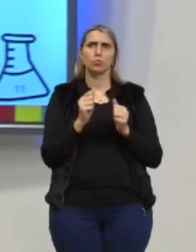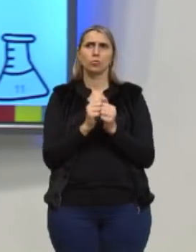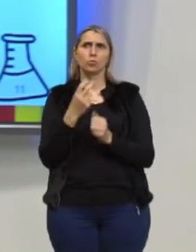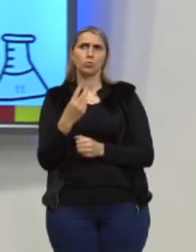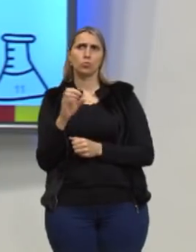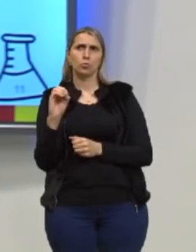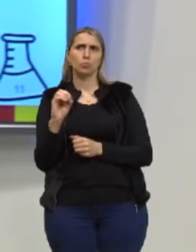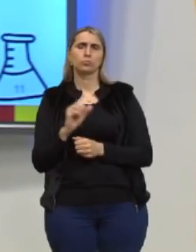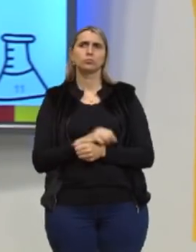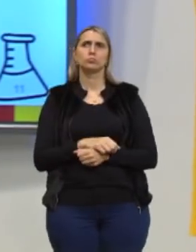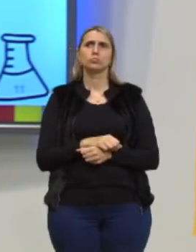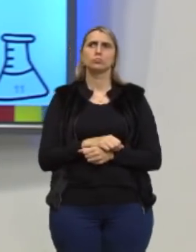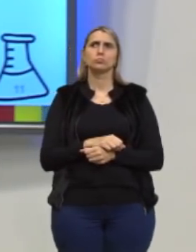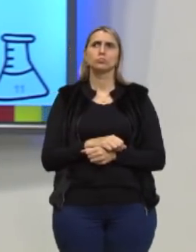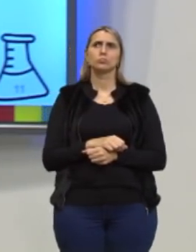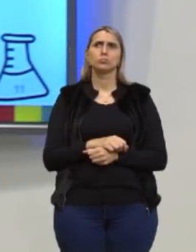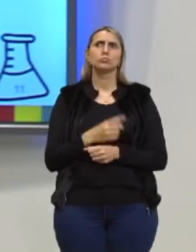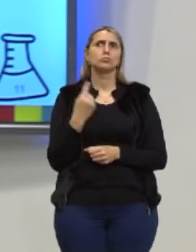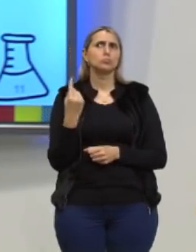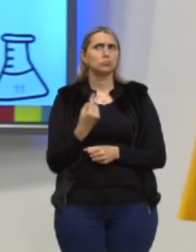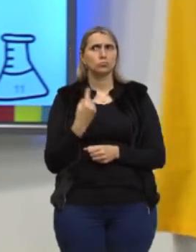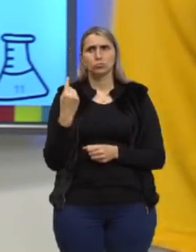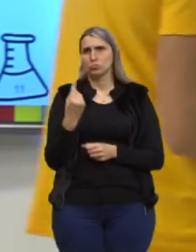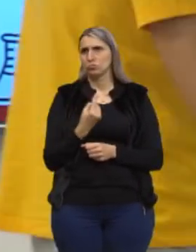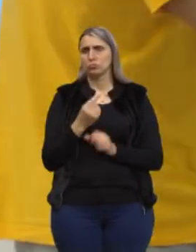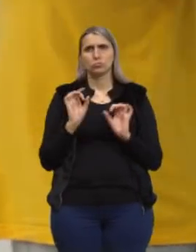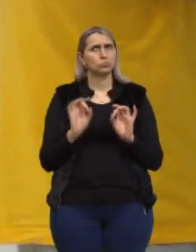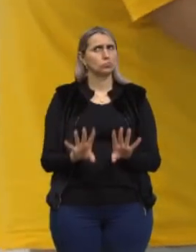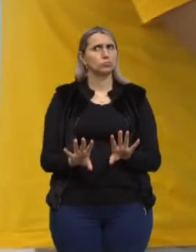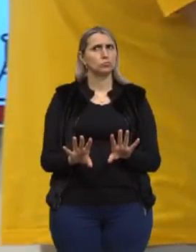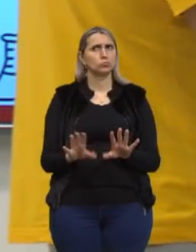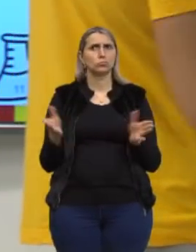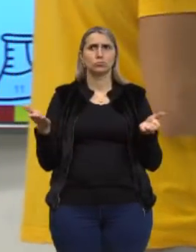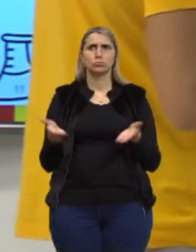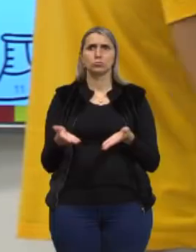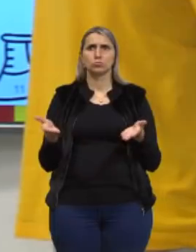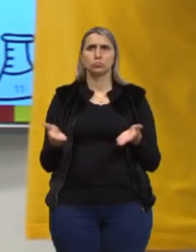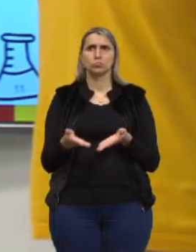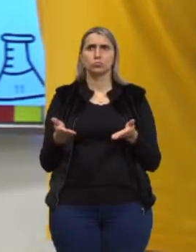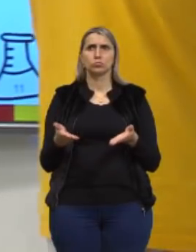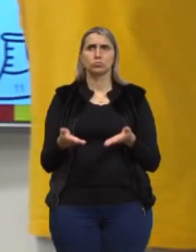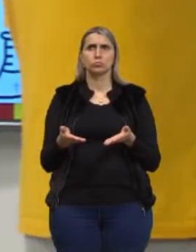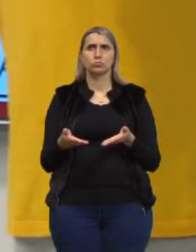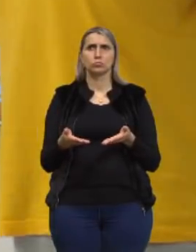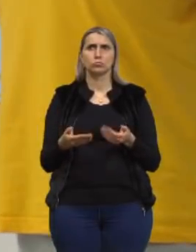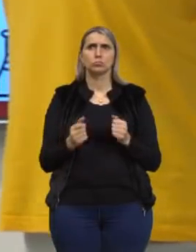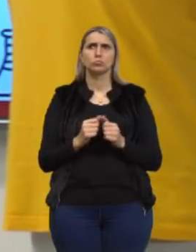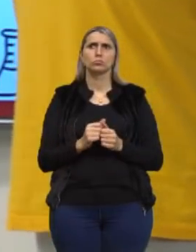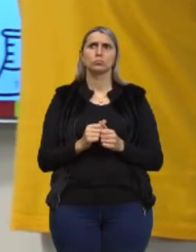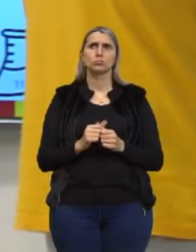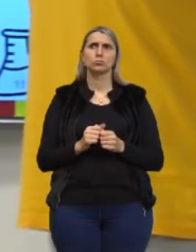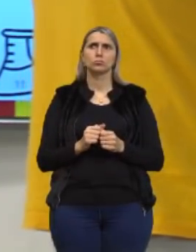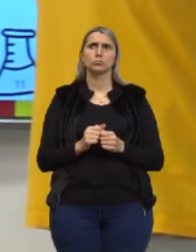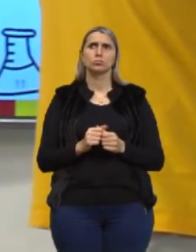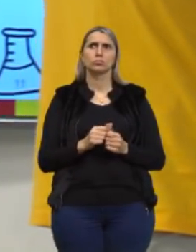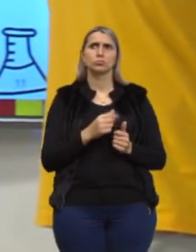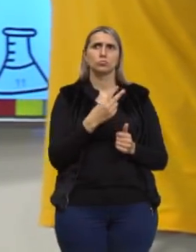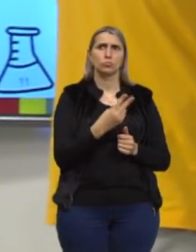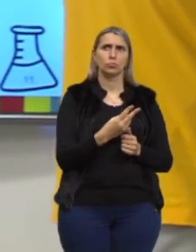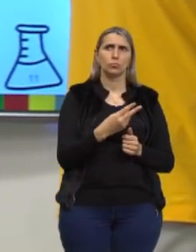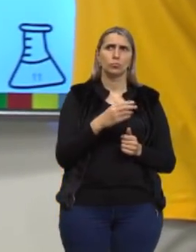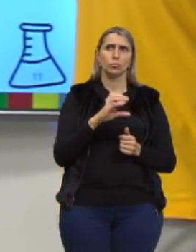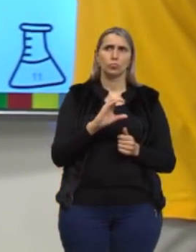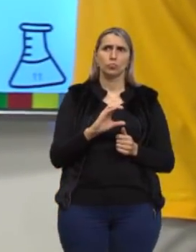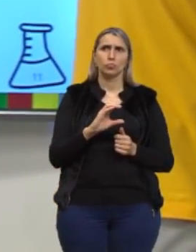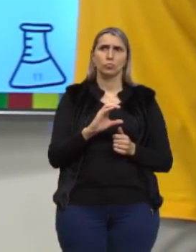dois l e esse aqui é o único que ficou tu vai sobrar agora eu desço o que sobrou dois